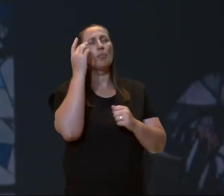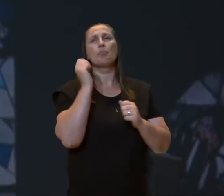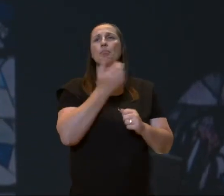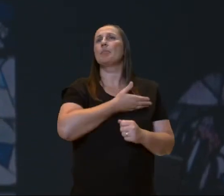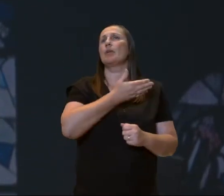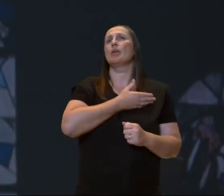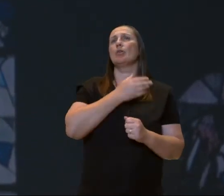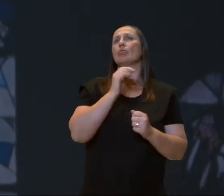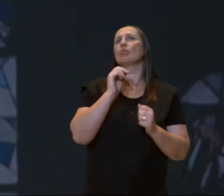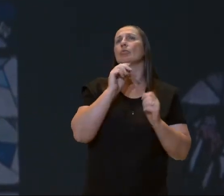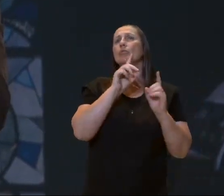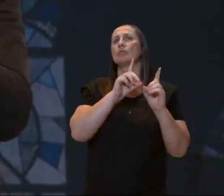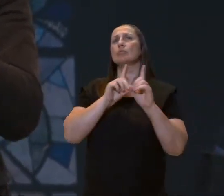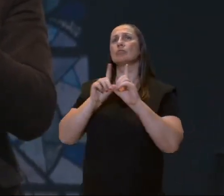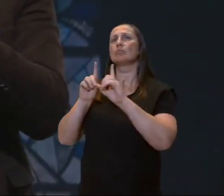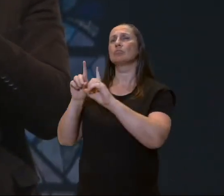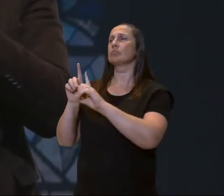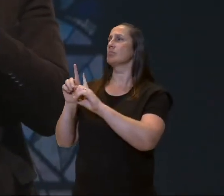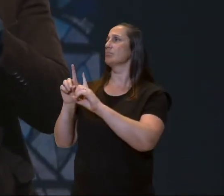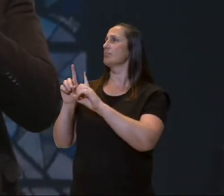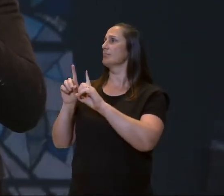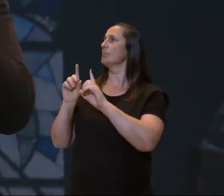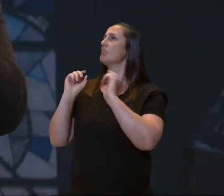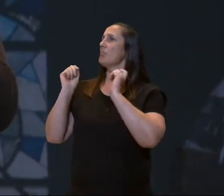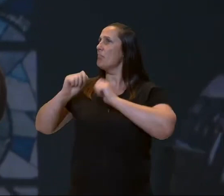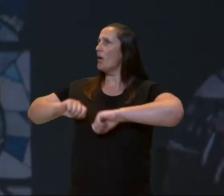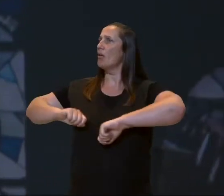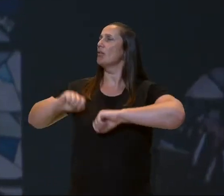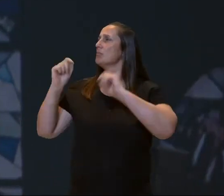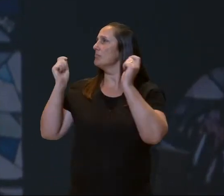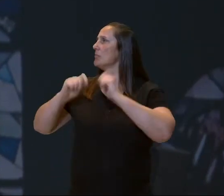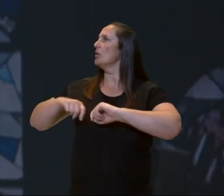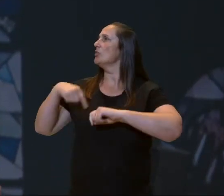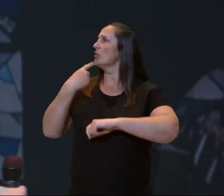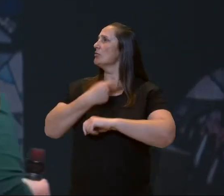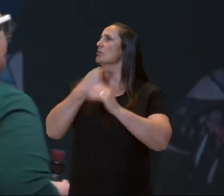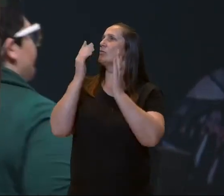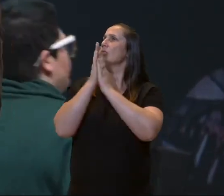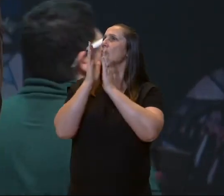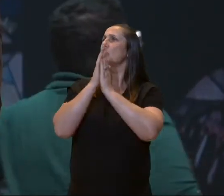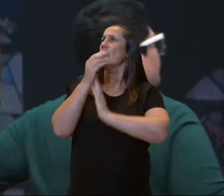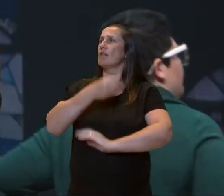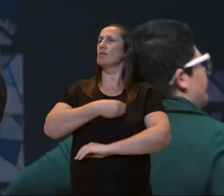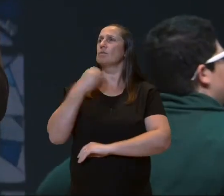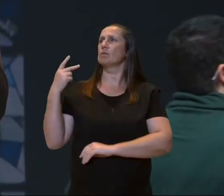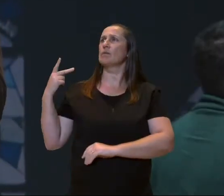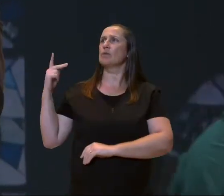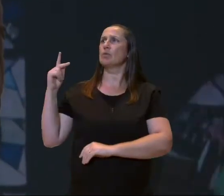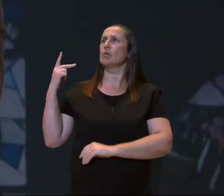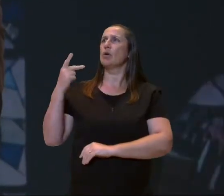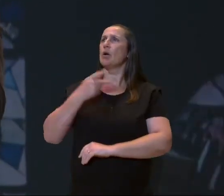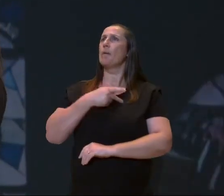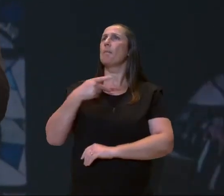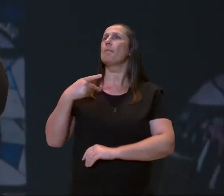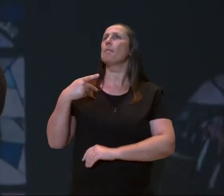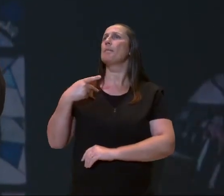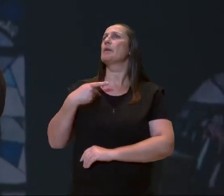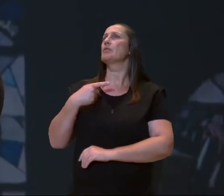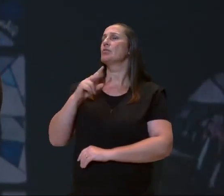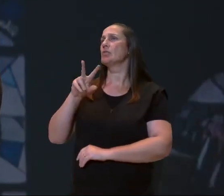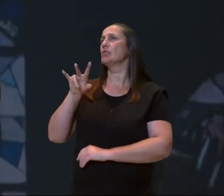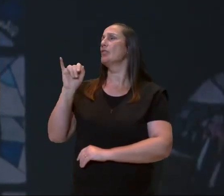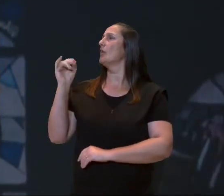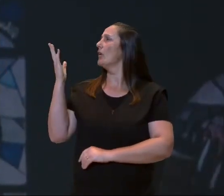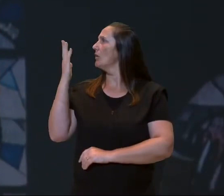amigo venha contigo? Isso. Pode descer para cá, nós vamos orar agora. Isso, pode vir, o pastor Edson vai vir, o Diego